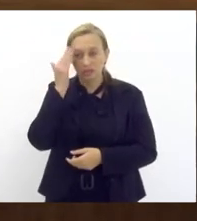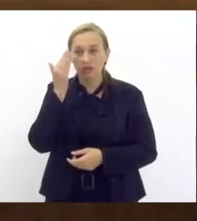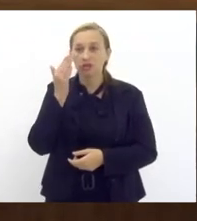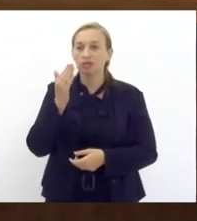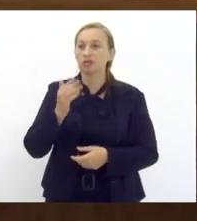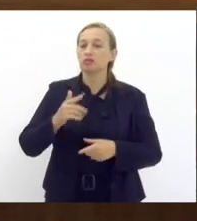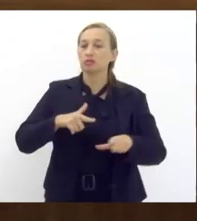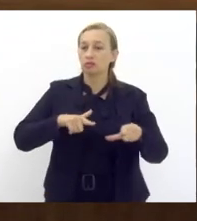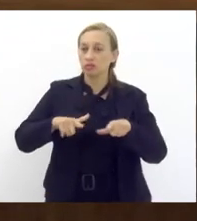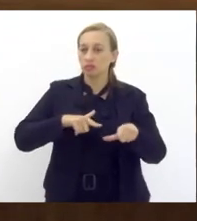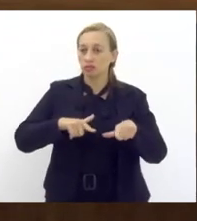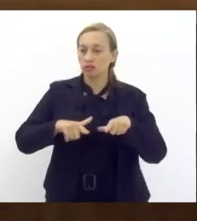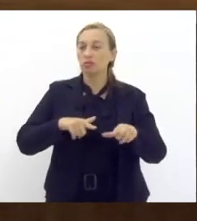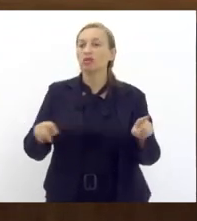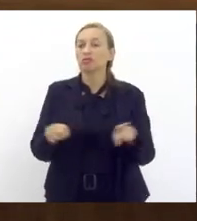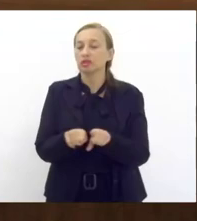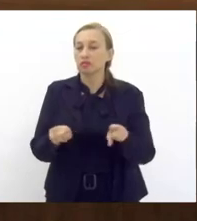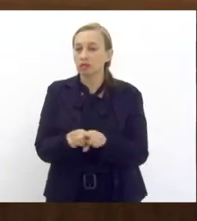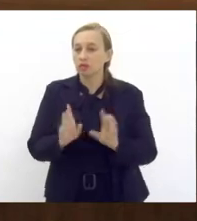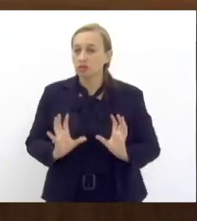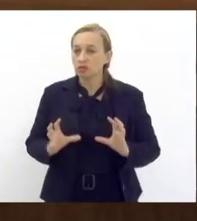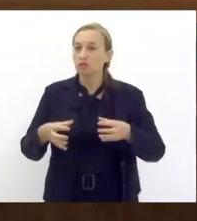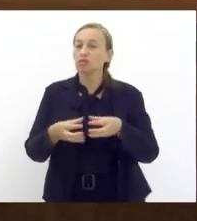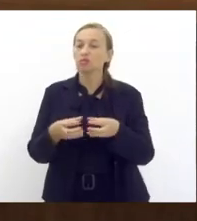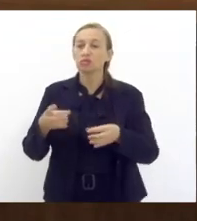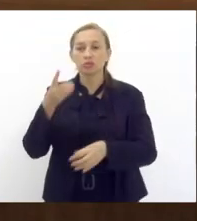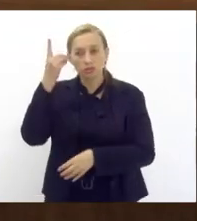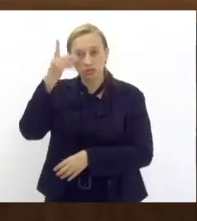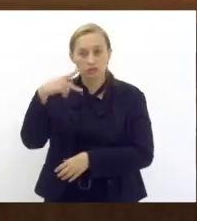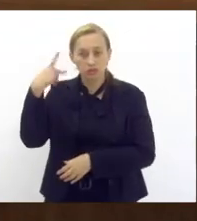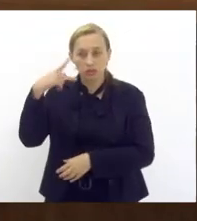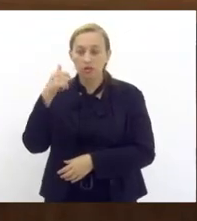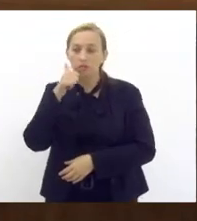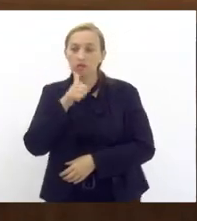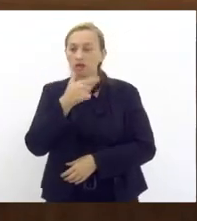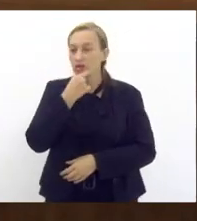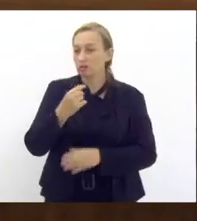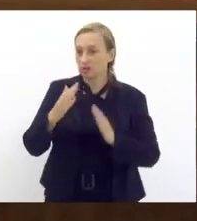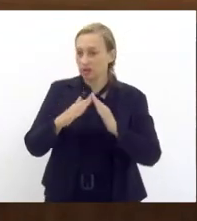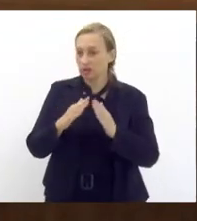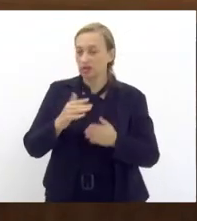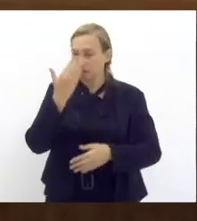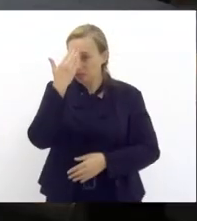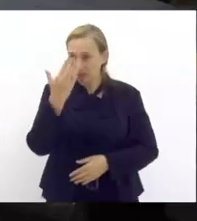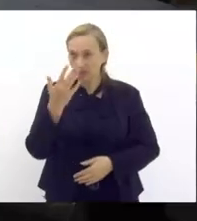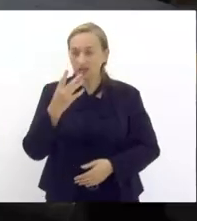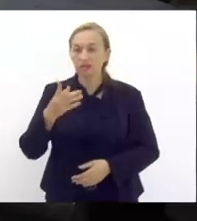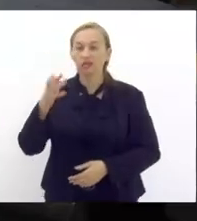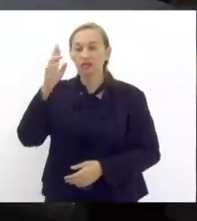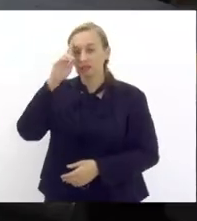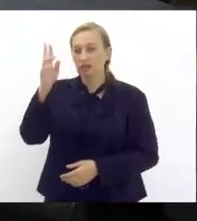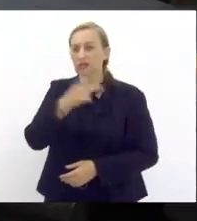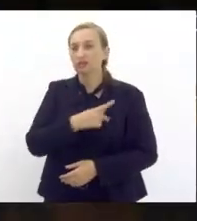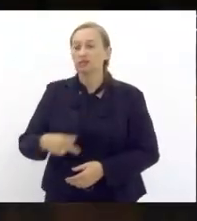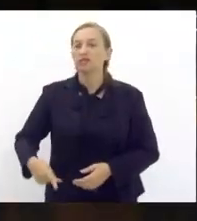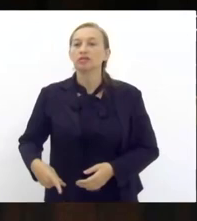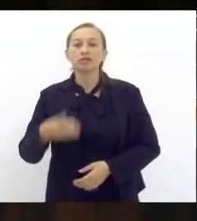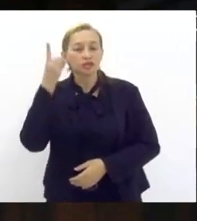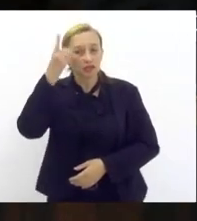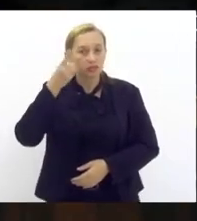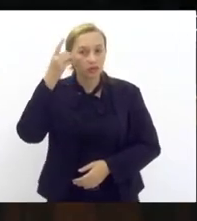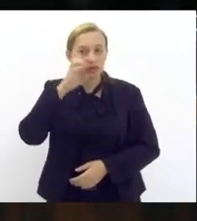atuação também do conjunto dos parlamentares e parlamentares desta casa. Muito obrigada, presidenta. Deputada